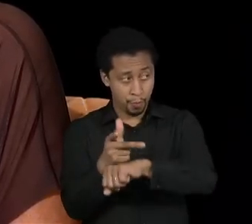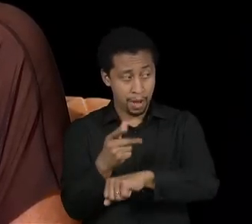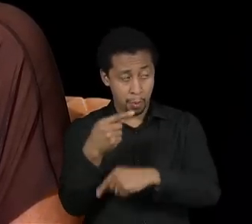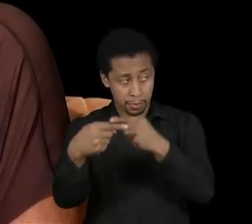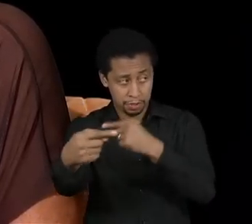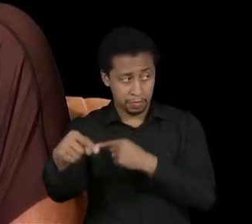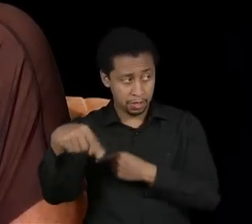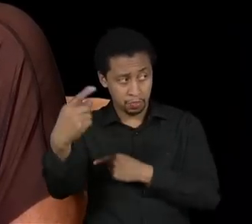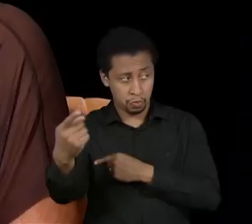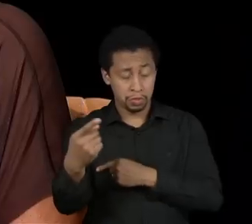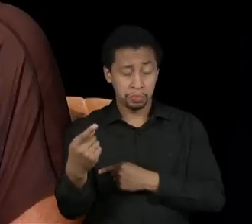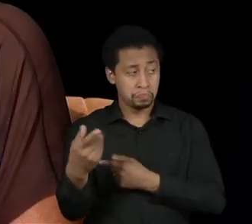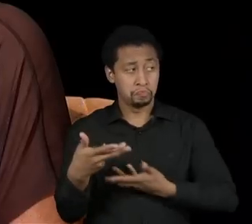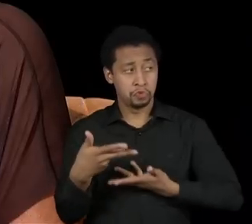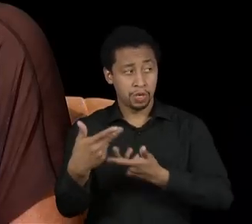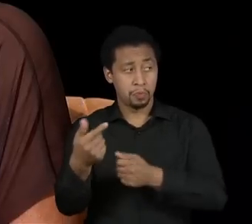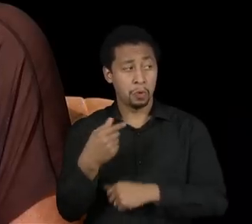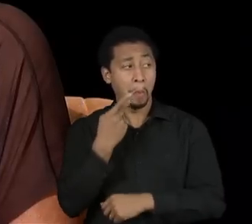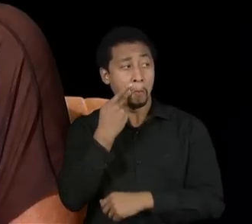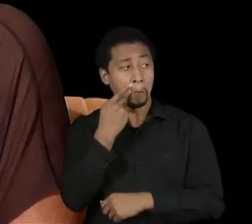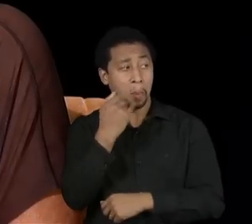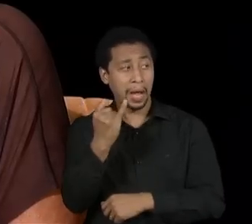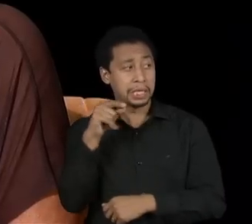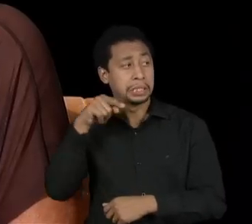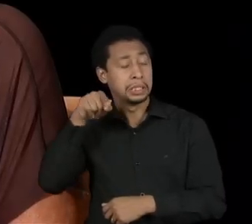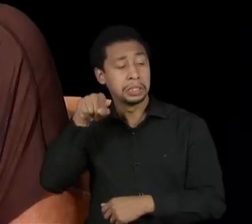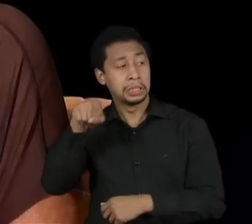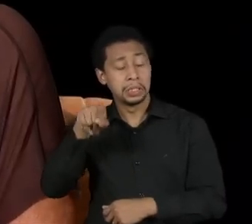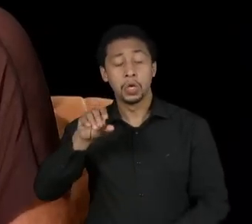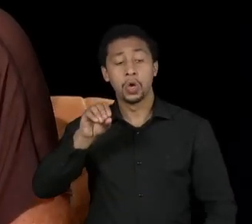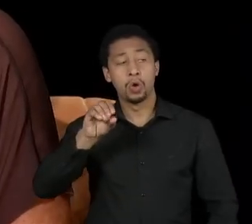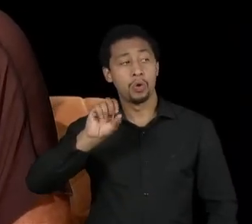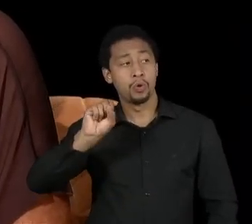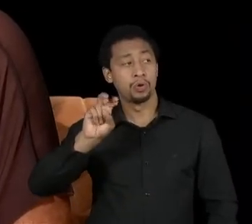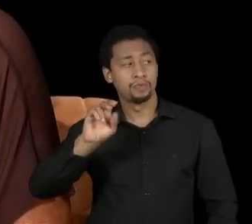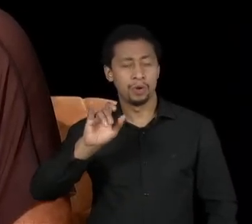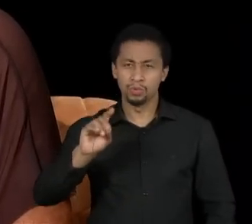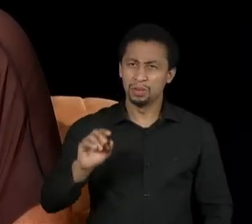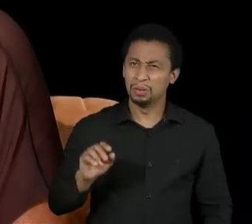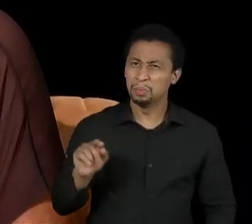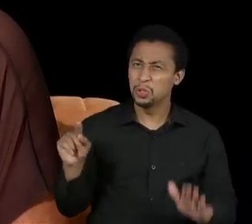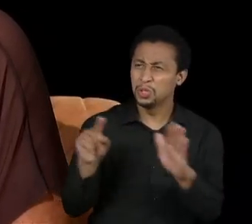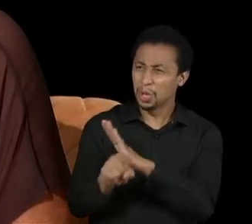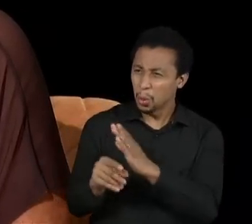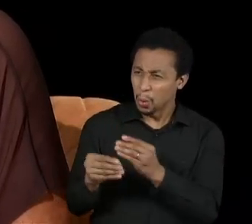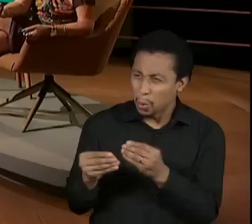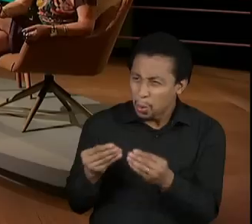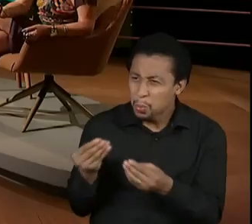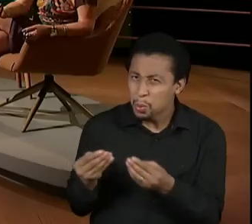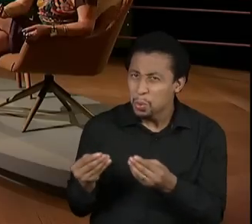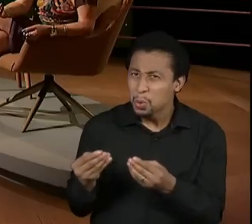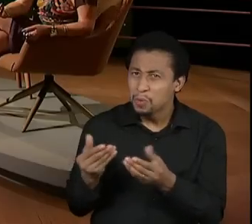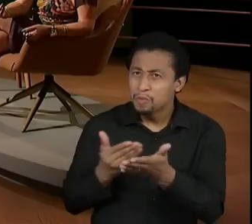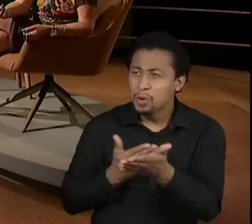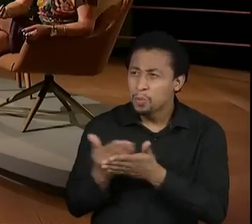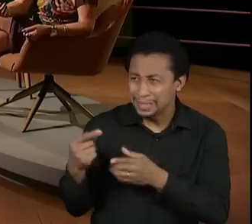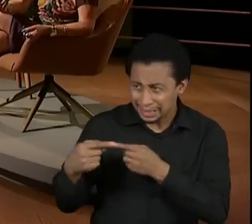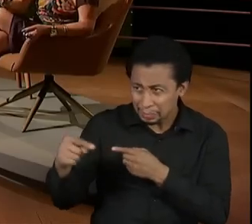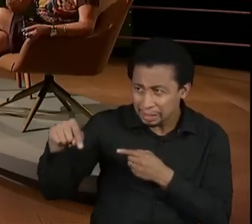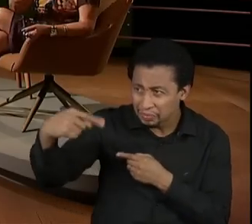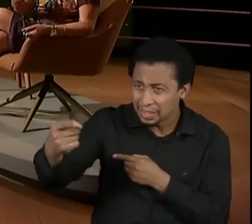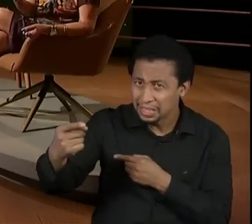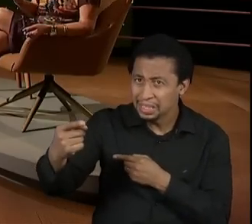do Oswaldo. Eu falei, como é que é? Ele vai começar a filmar daqui uma semana? Ele falou, é. E